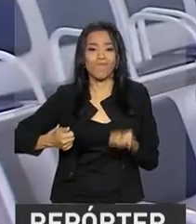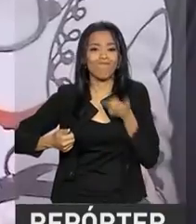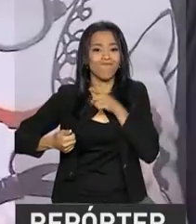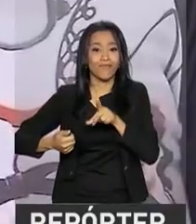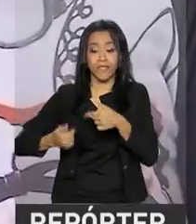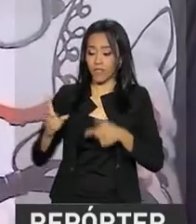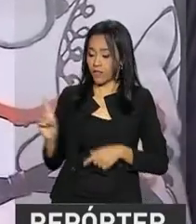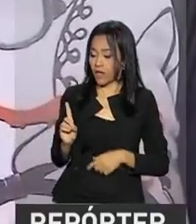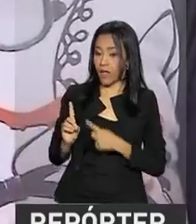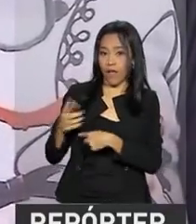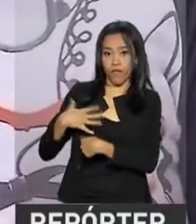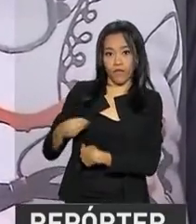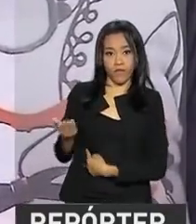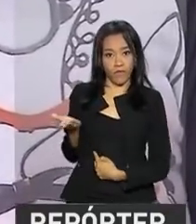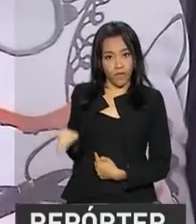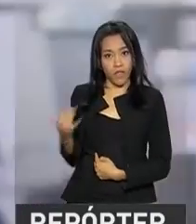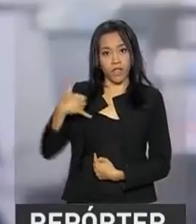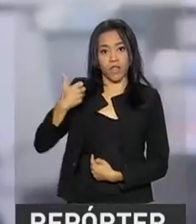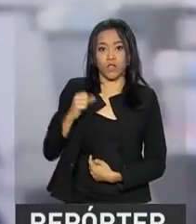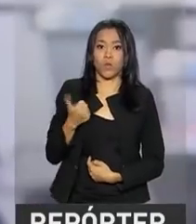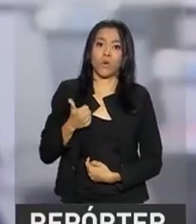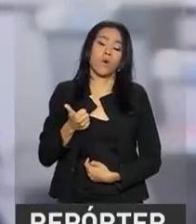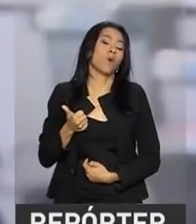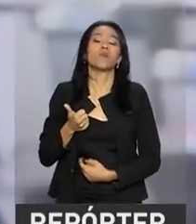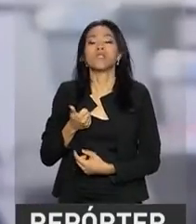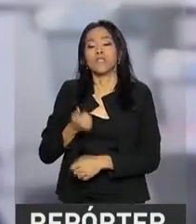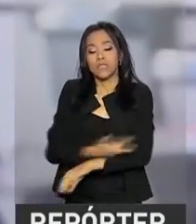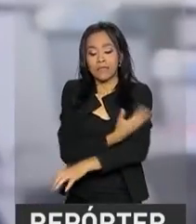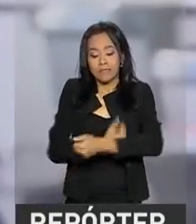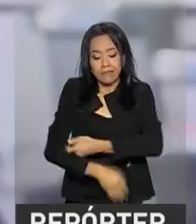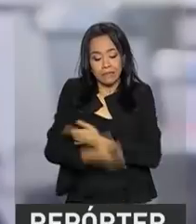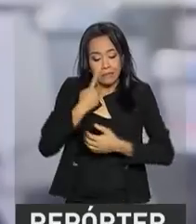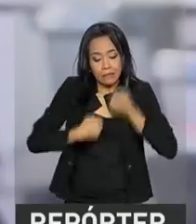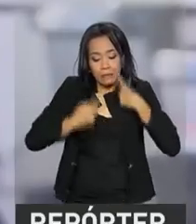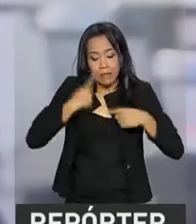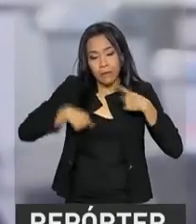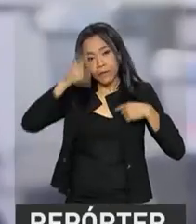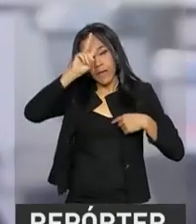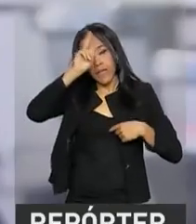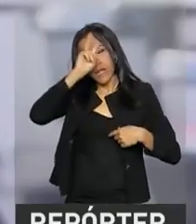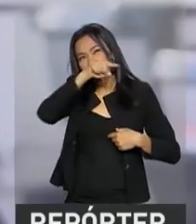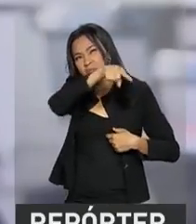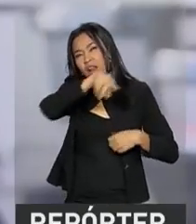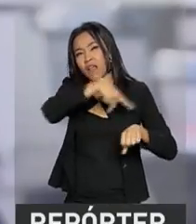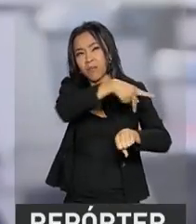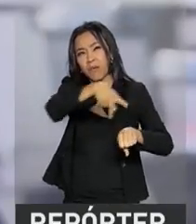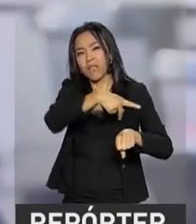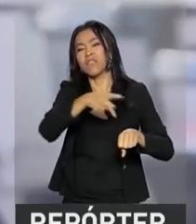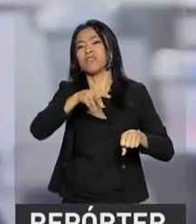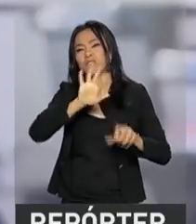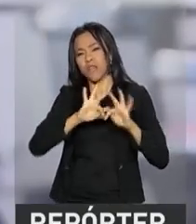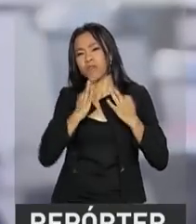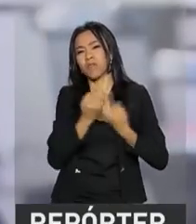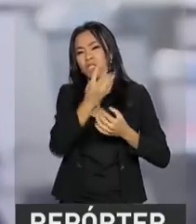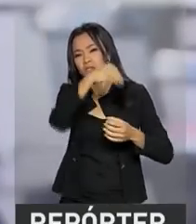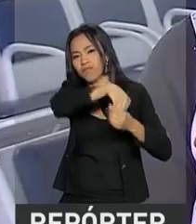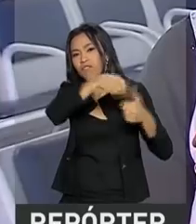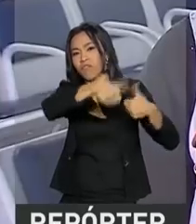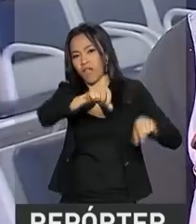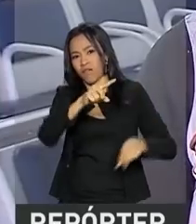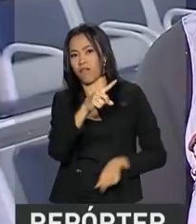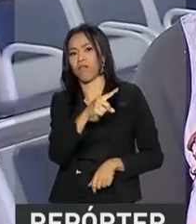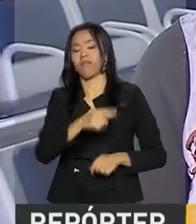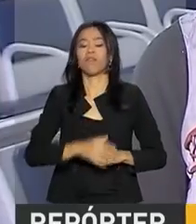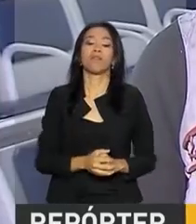Ao lado da filha Ludmila, de 11 anos, se emociona ao lembrar do país e dos parentes que ficaram para trás.